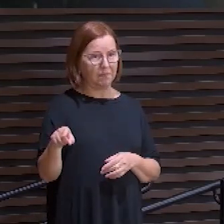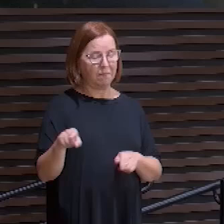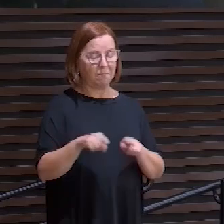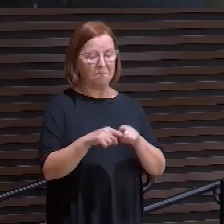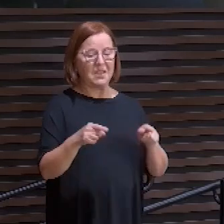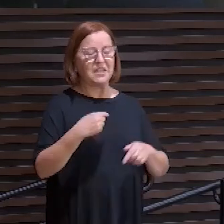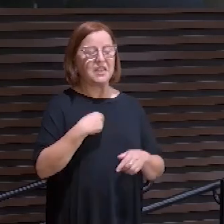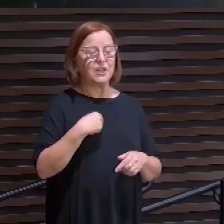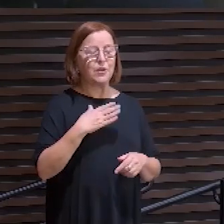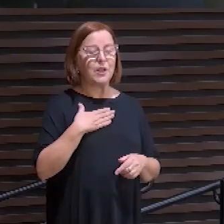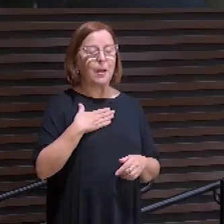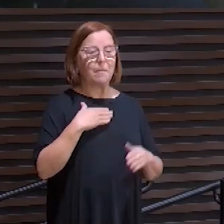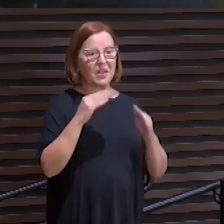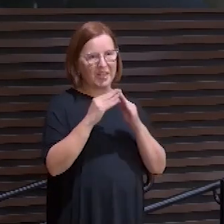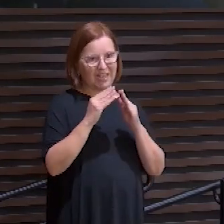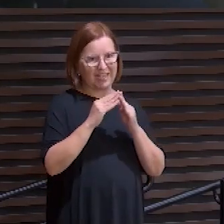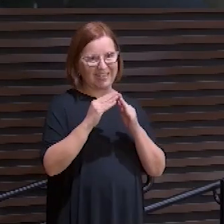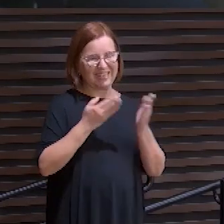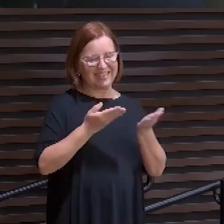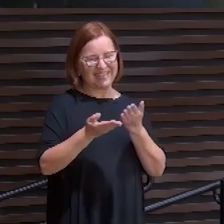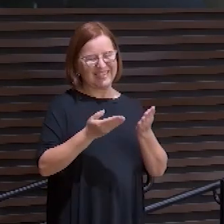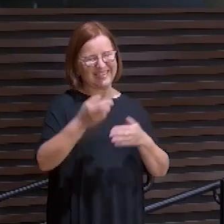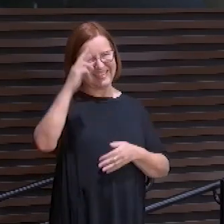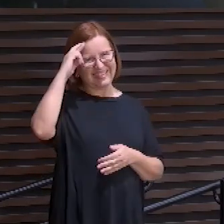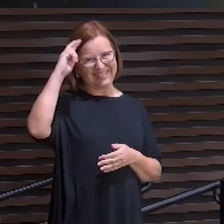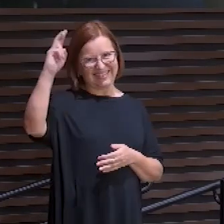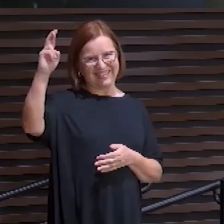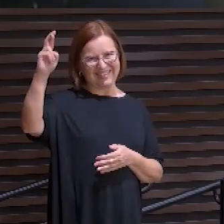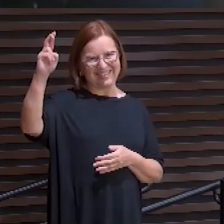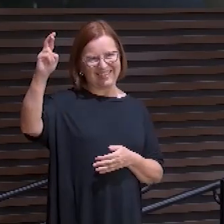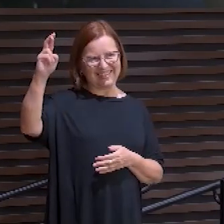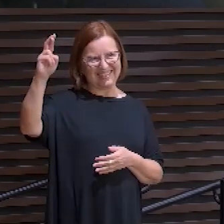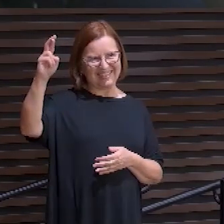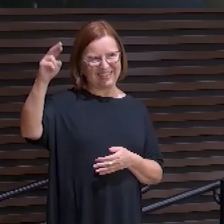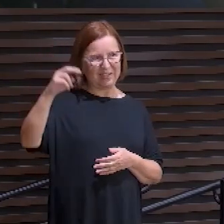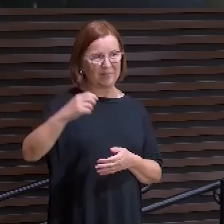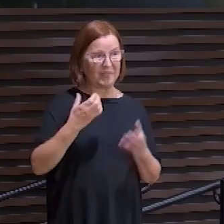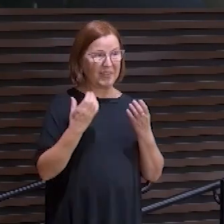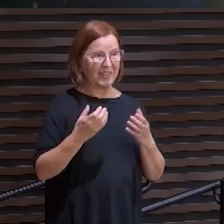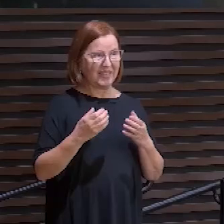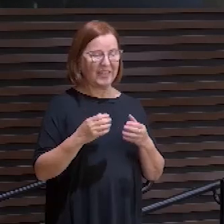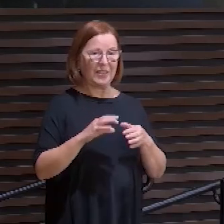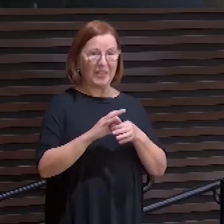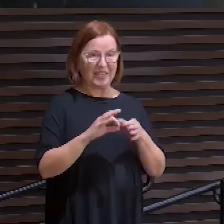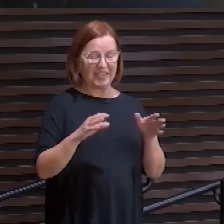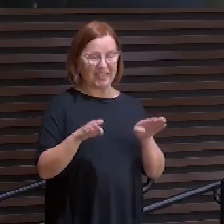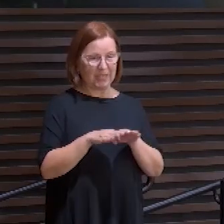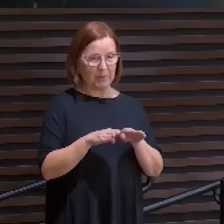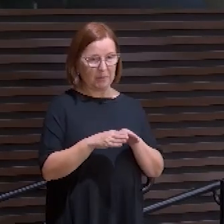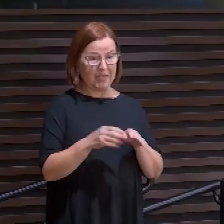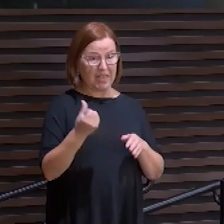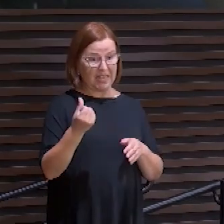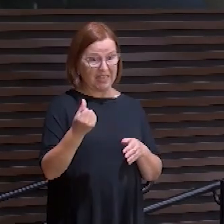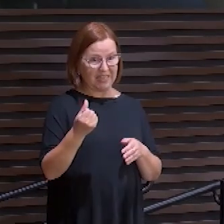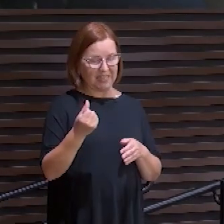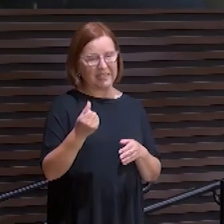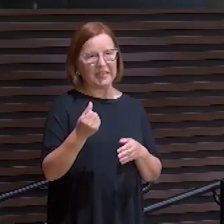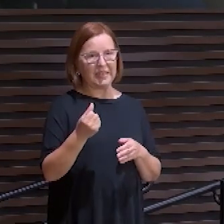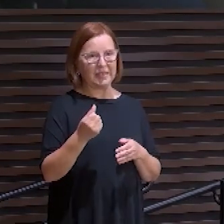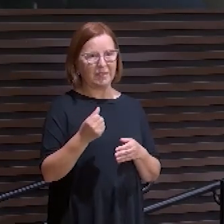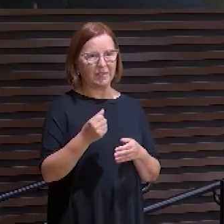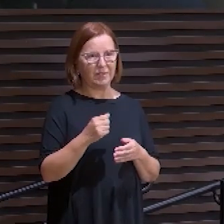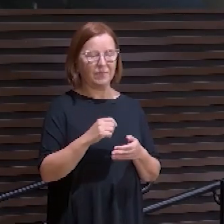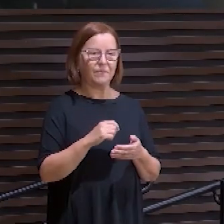casa serviremos ao Senhor. Eu quero deixar também aqui 6 princípios de Susanna